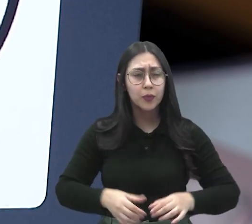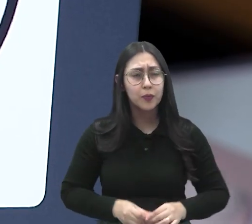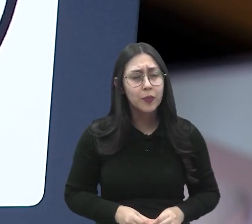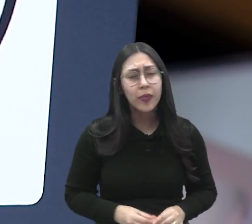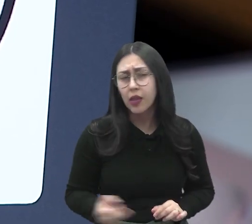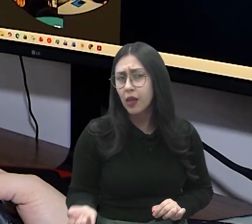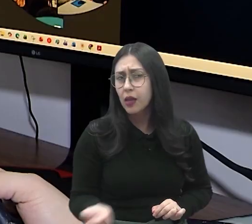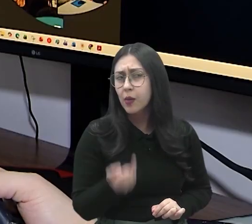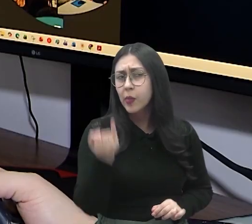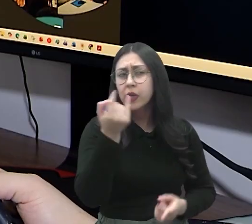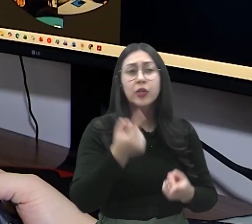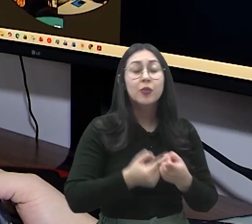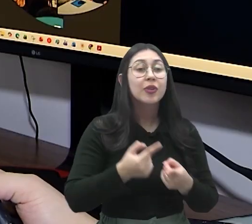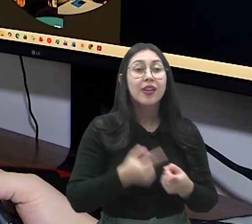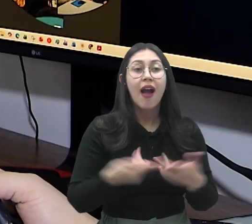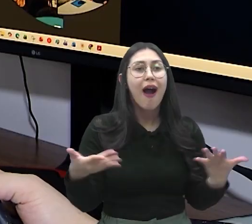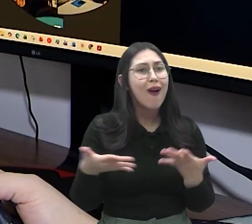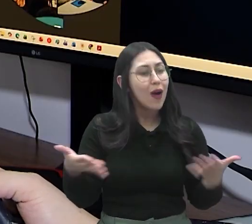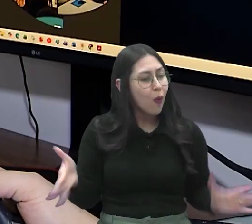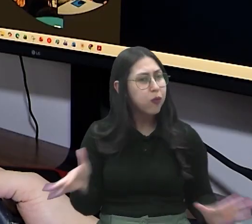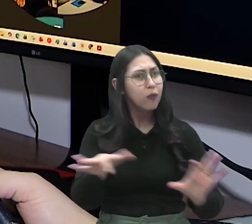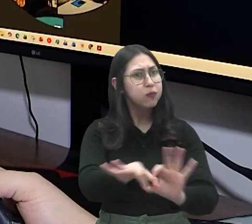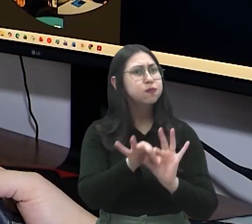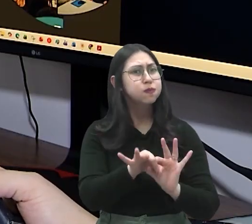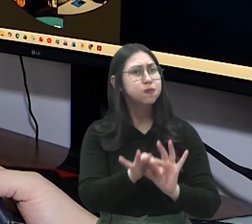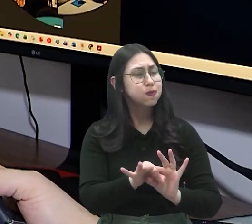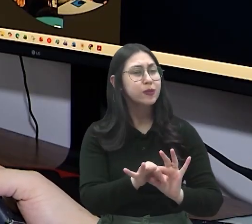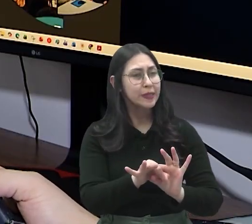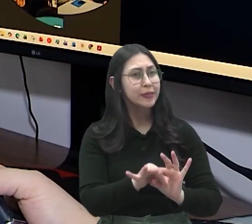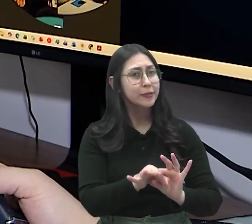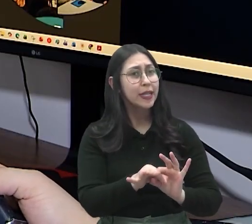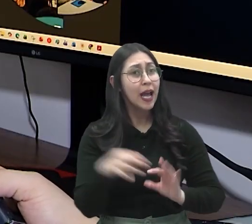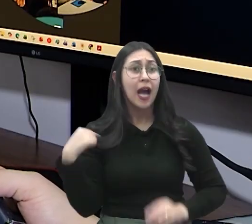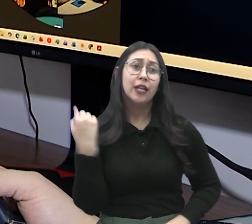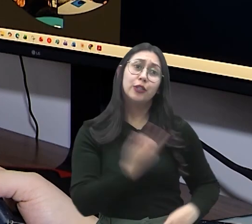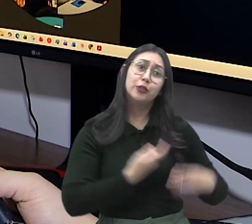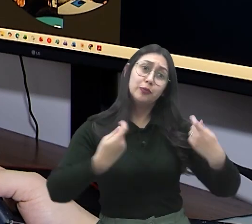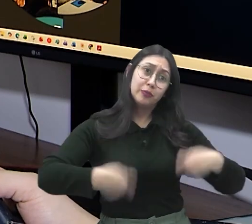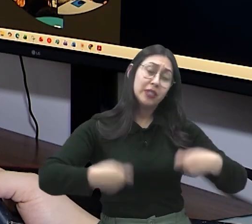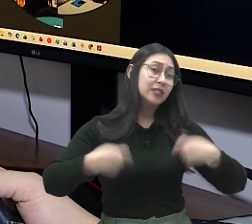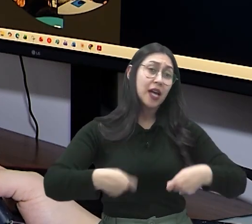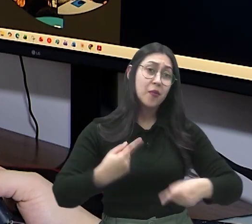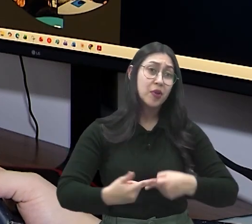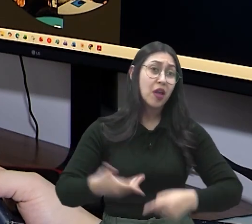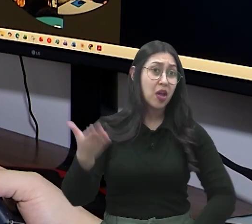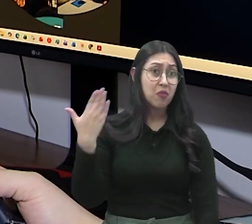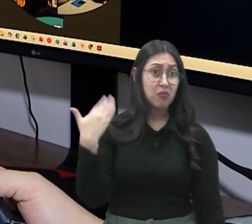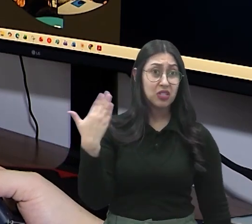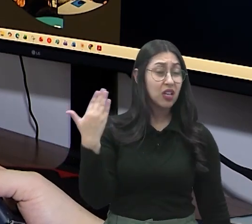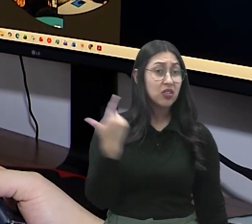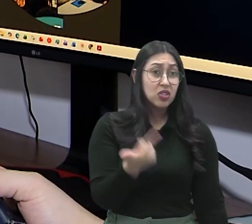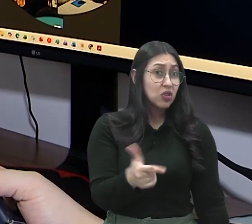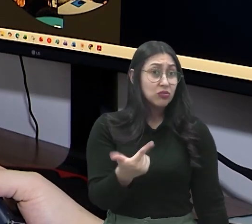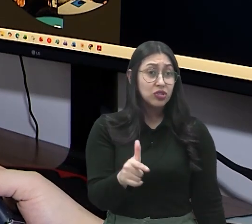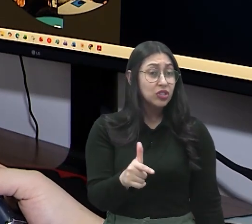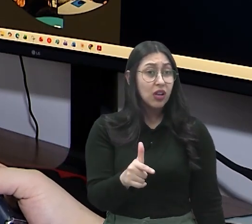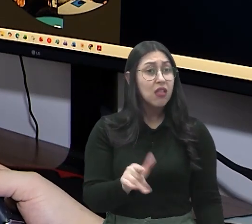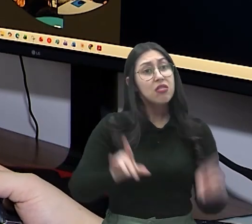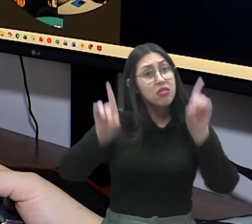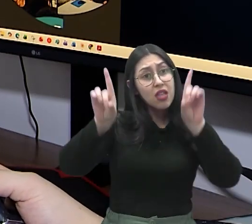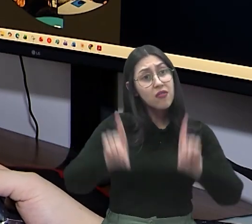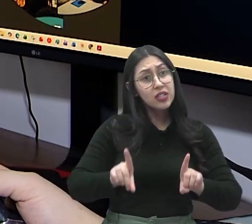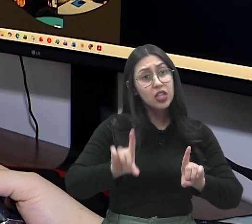bem definidos. E ele é importante porque ele unifica exatamente isso que nós precisávamos e não tínhamos.